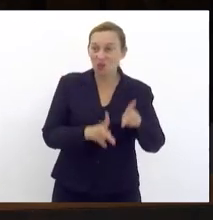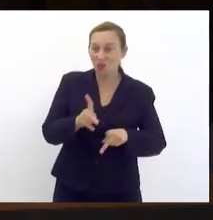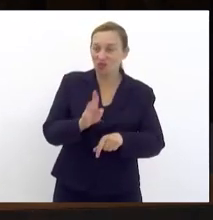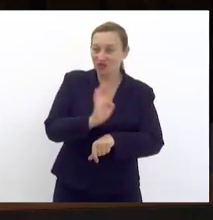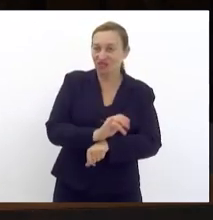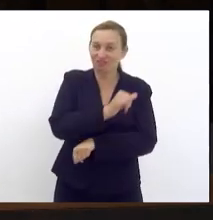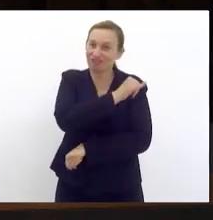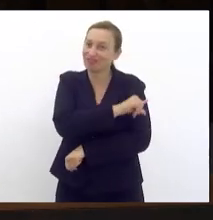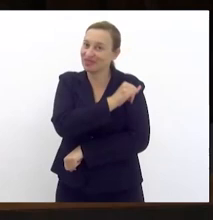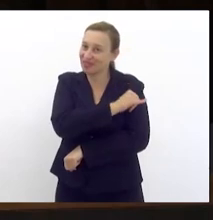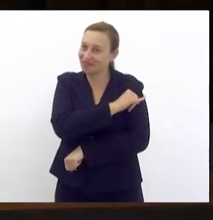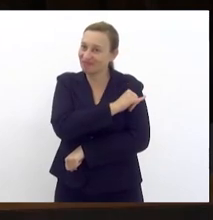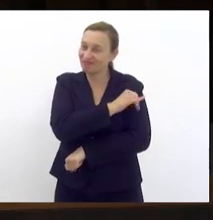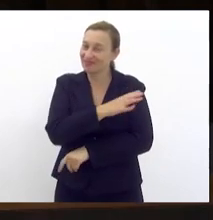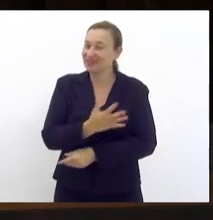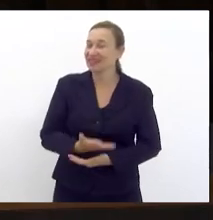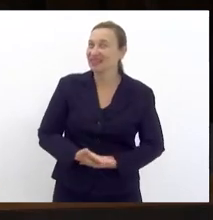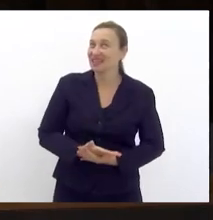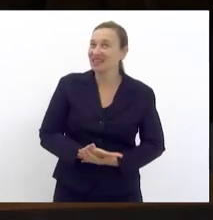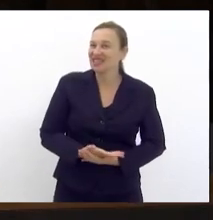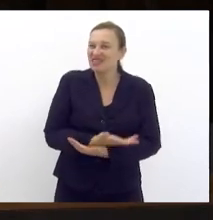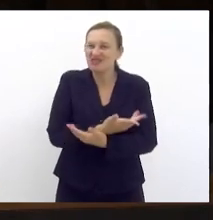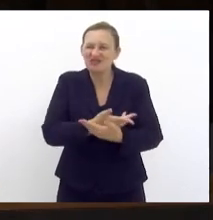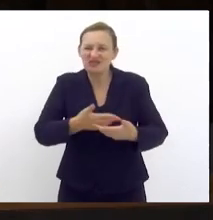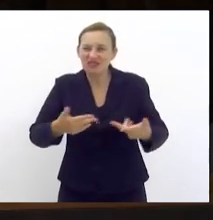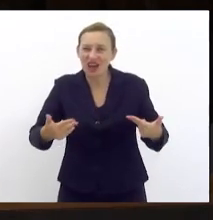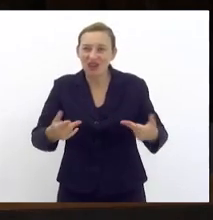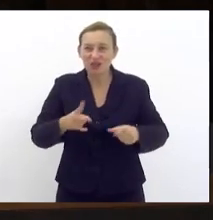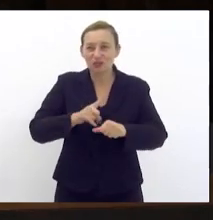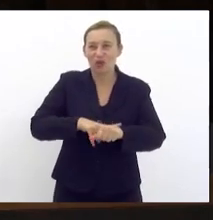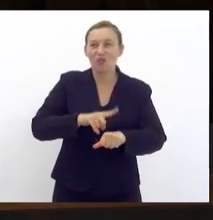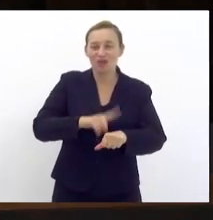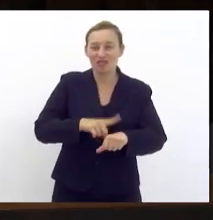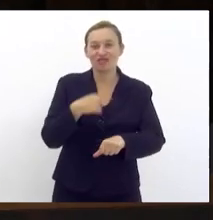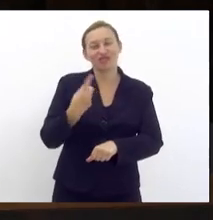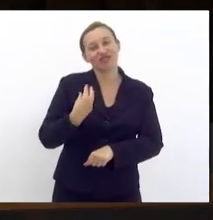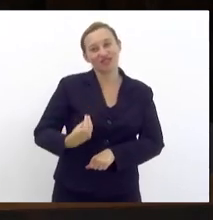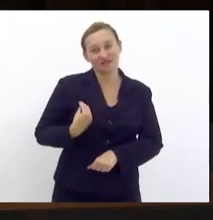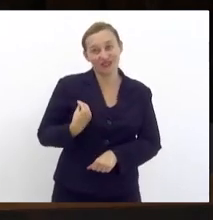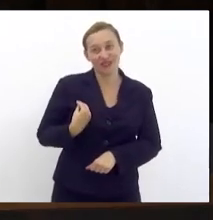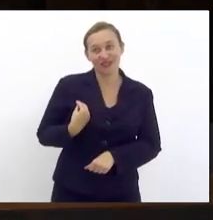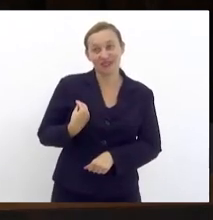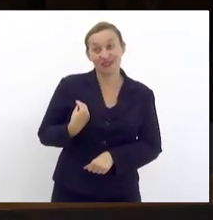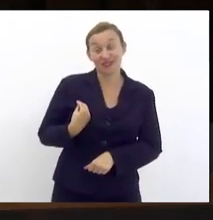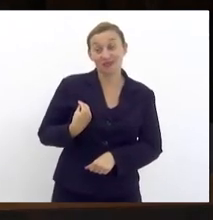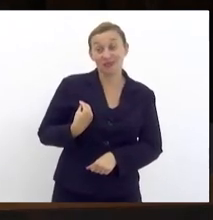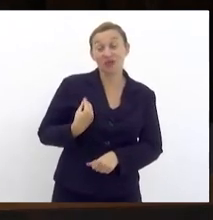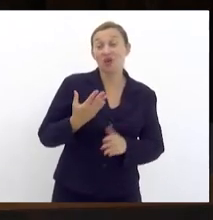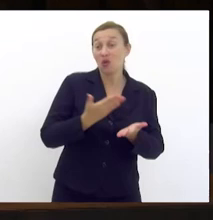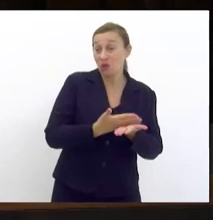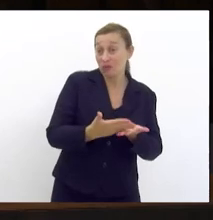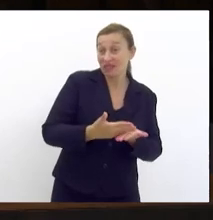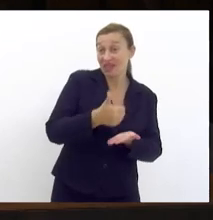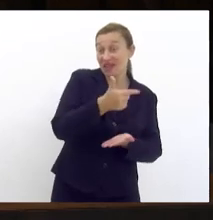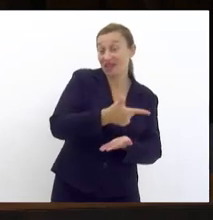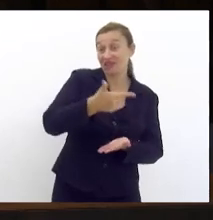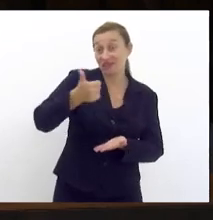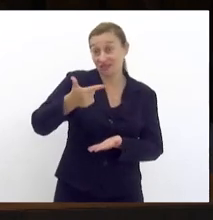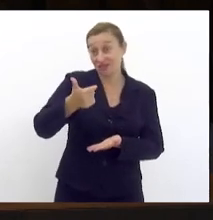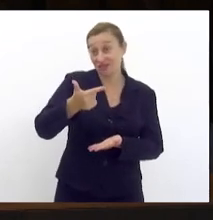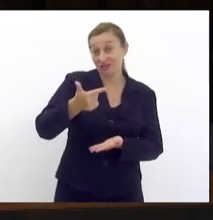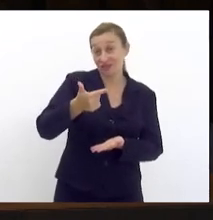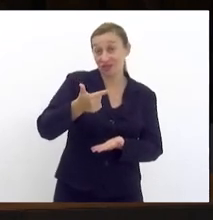Janeiro, com dezenas de passagens nas nossas vidas. A começar pelo 12º, que era pertinho da nossa